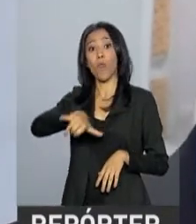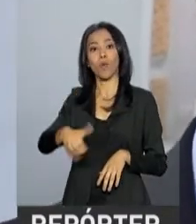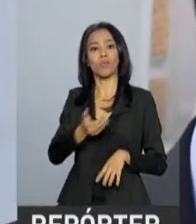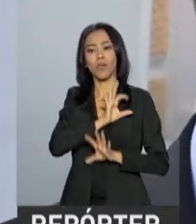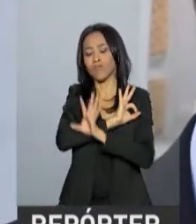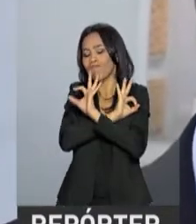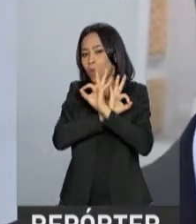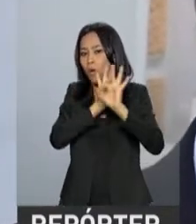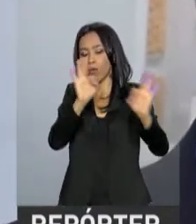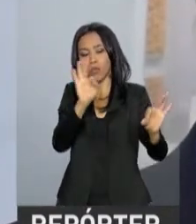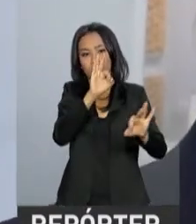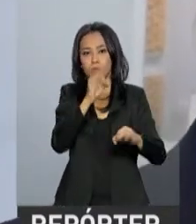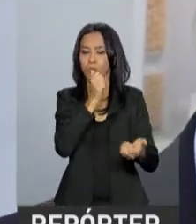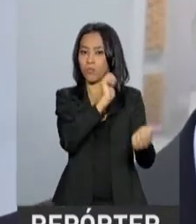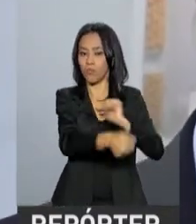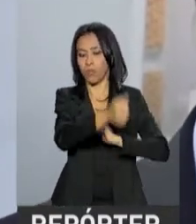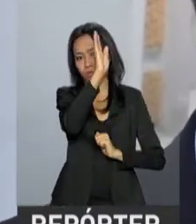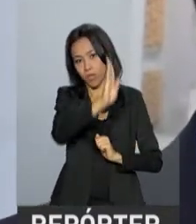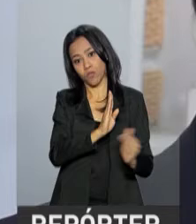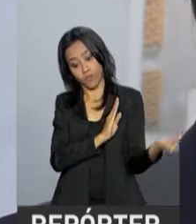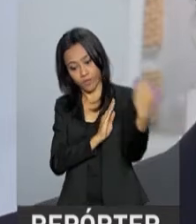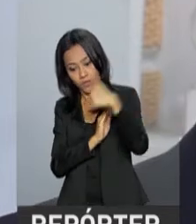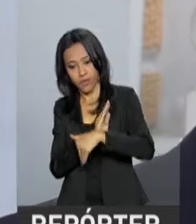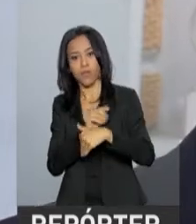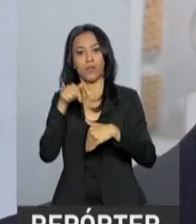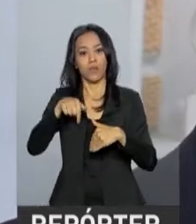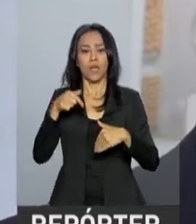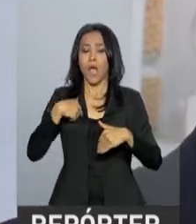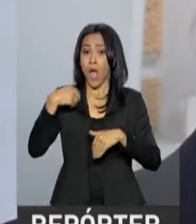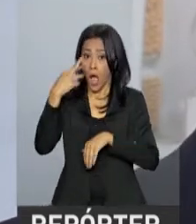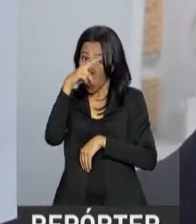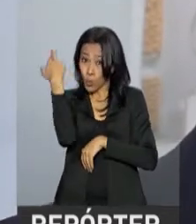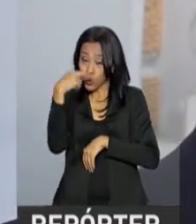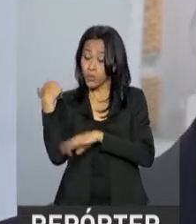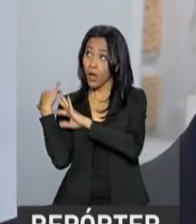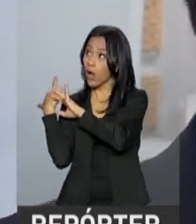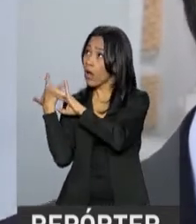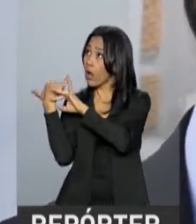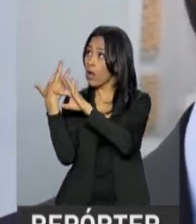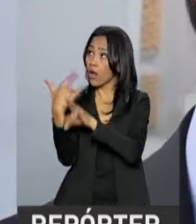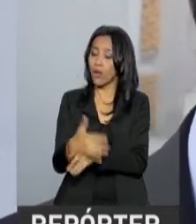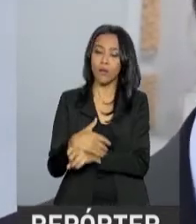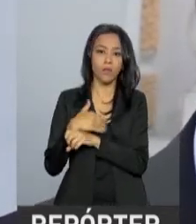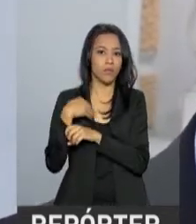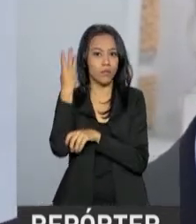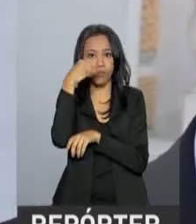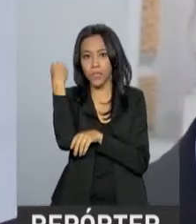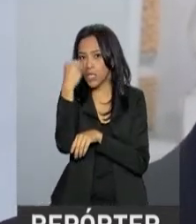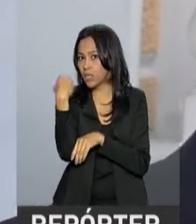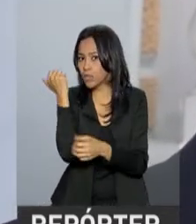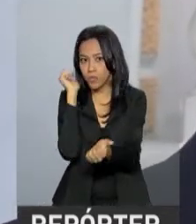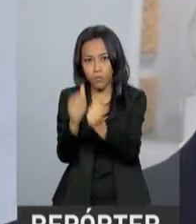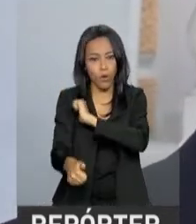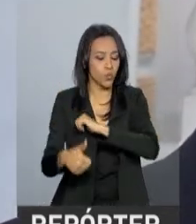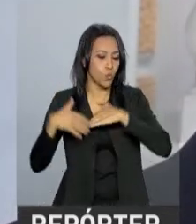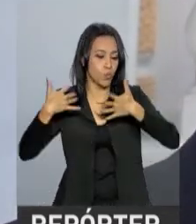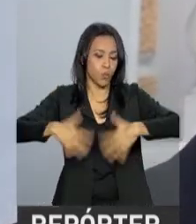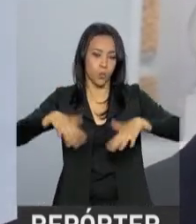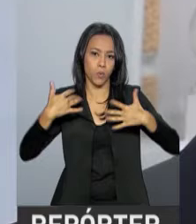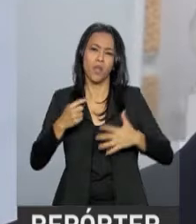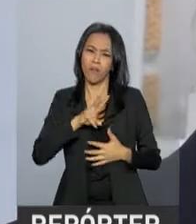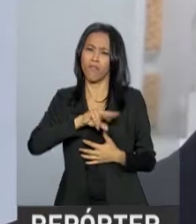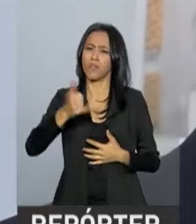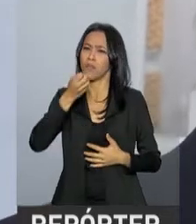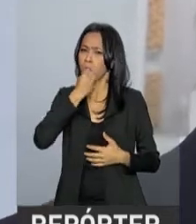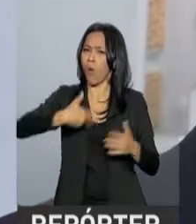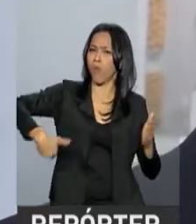para o esporte brasileiro a rússia tem uma larga tradições em esportes olímpicos e esportes não olímpicos que eu tenho certeza que vai ser